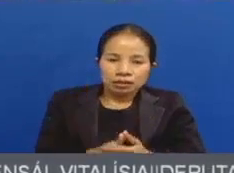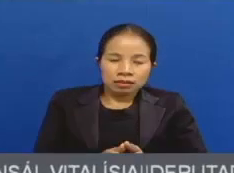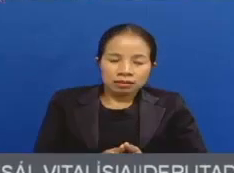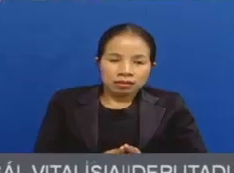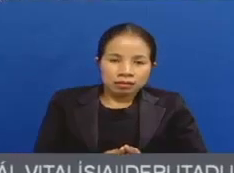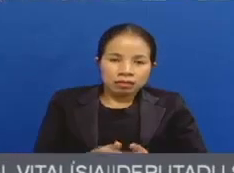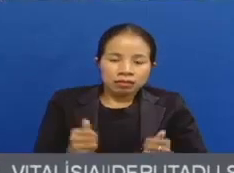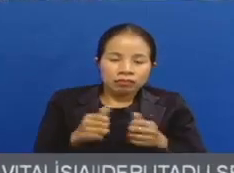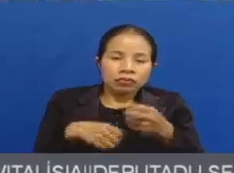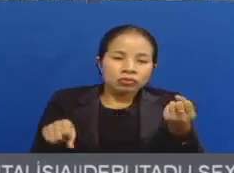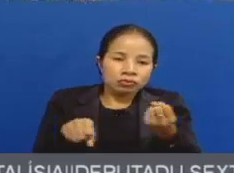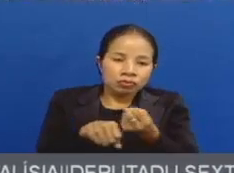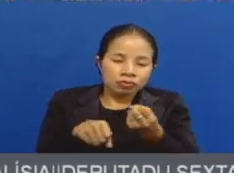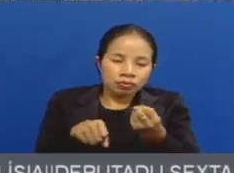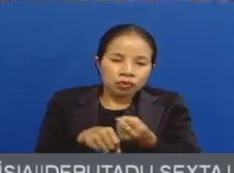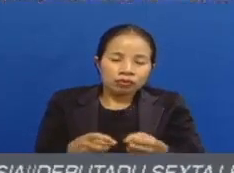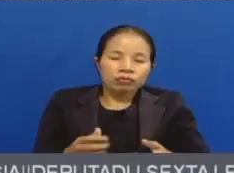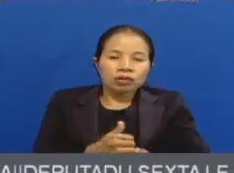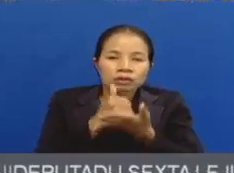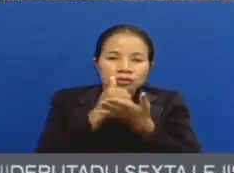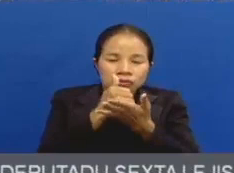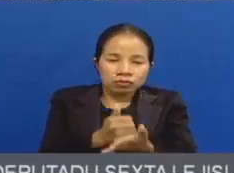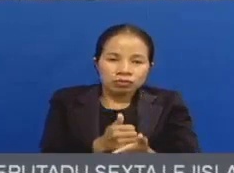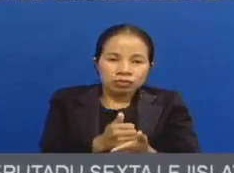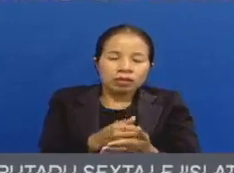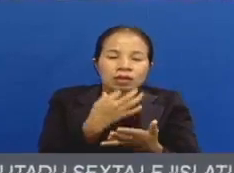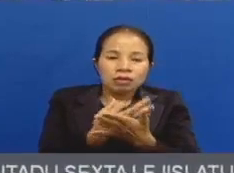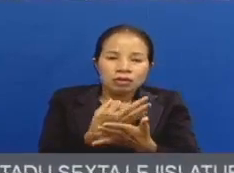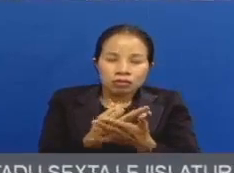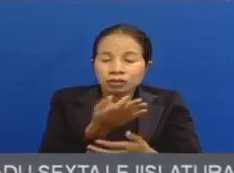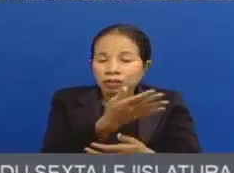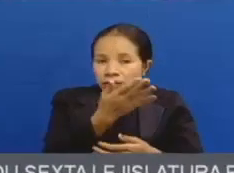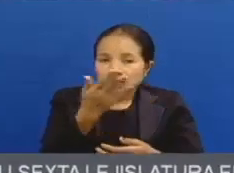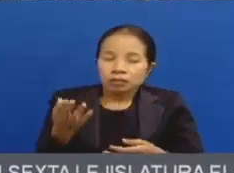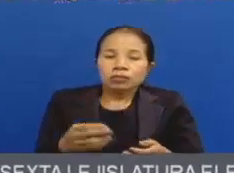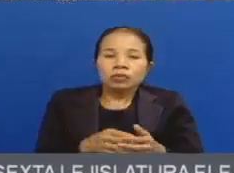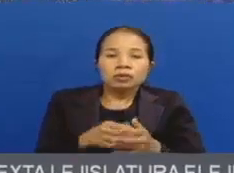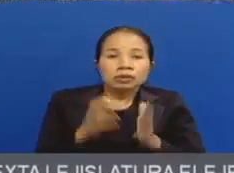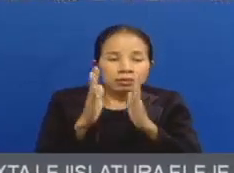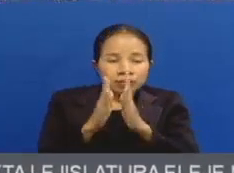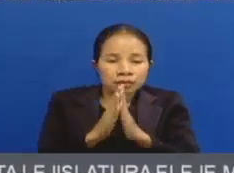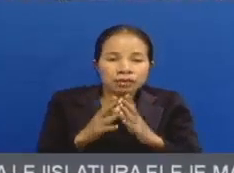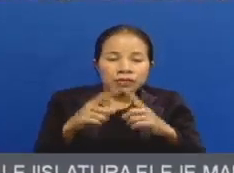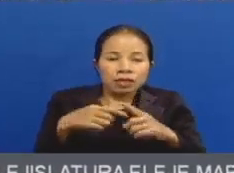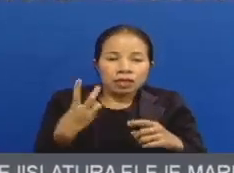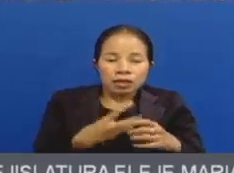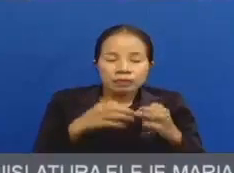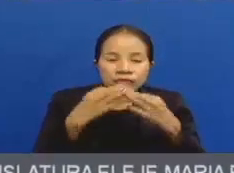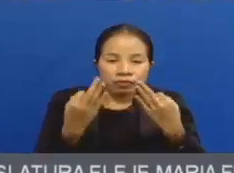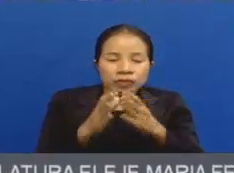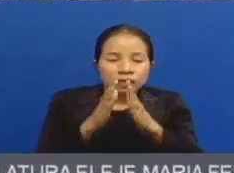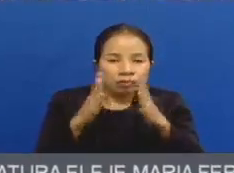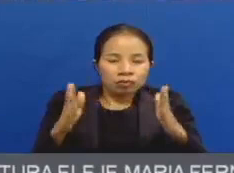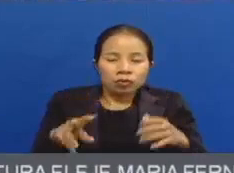devemos com contribuição. Deve fo apoio deves financeiro e da boa tira minha oração para a minha família boa